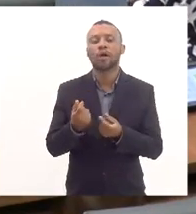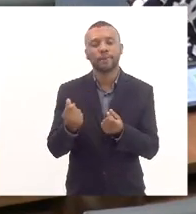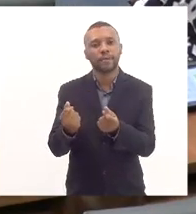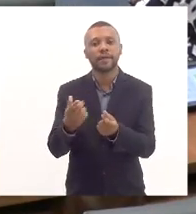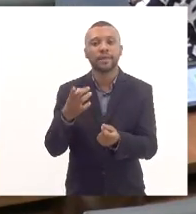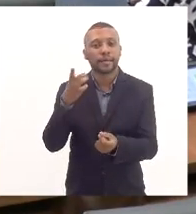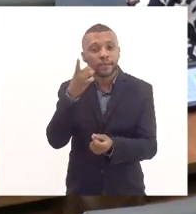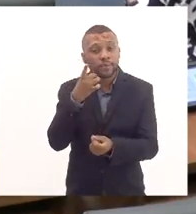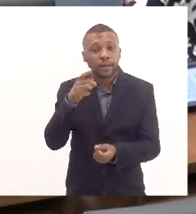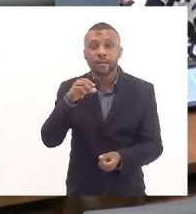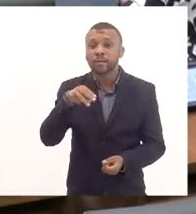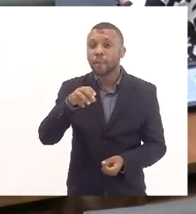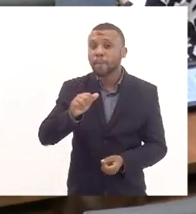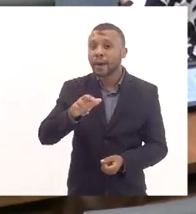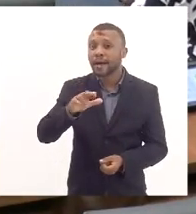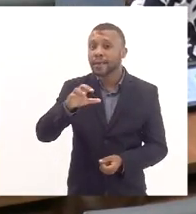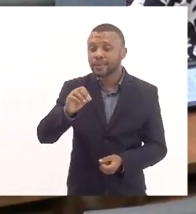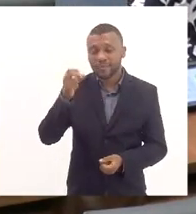Pacheco